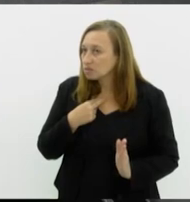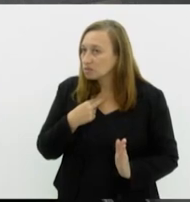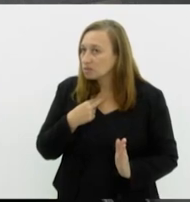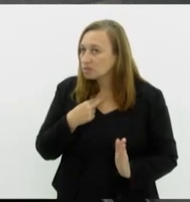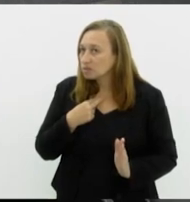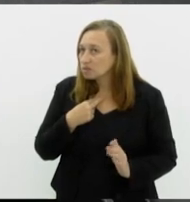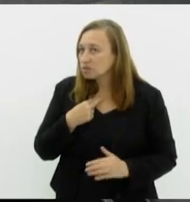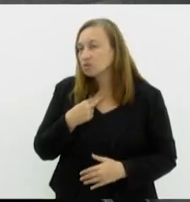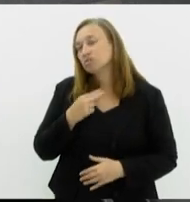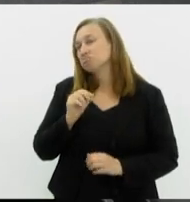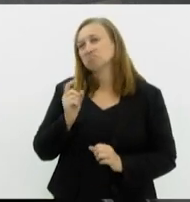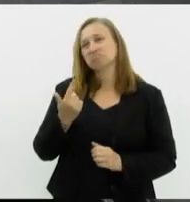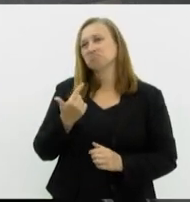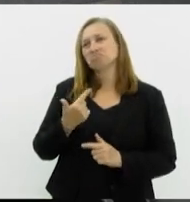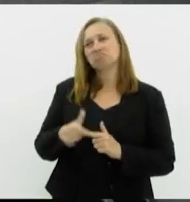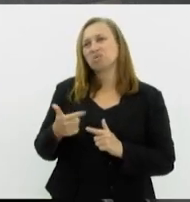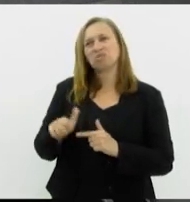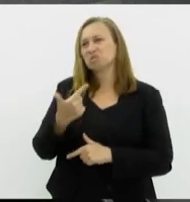Se não puder, não tem problema.